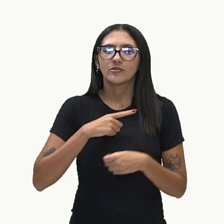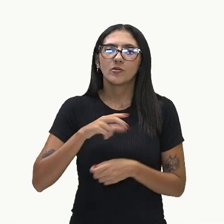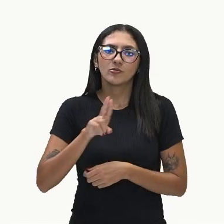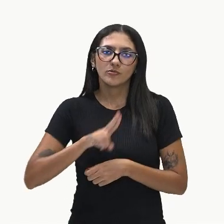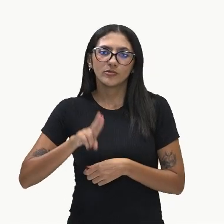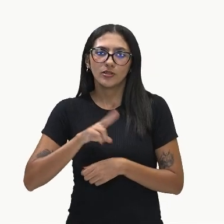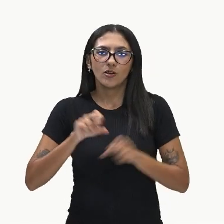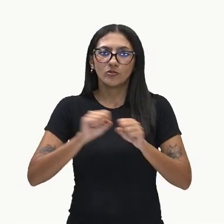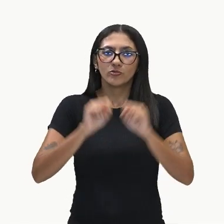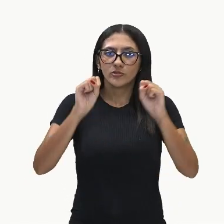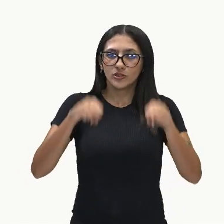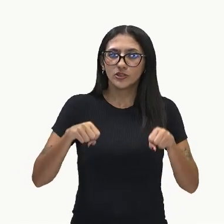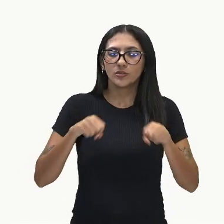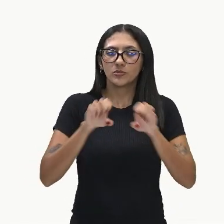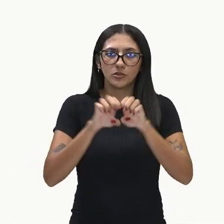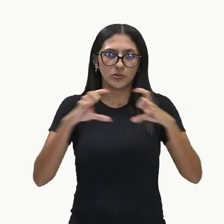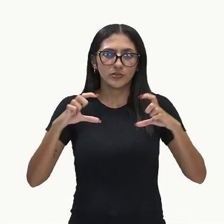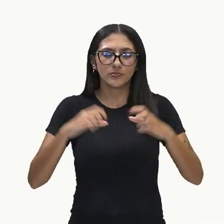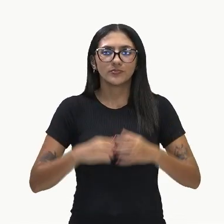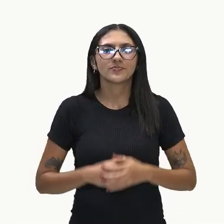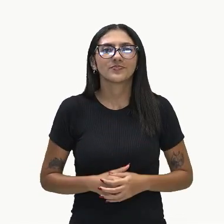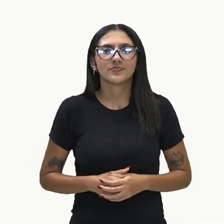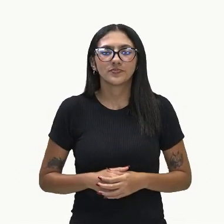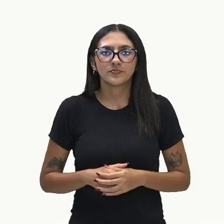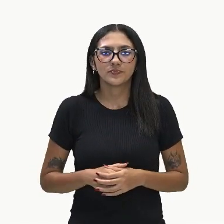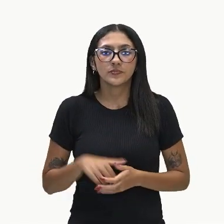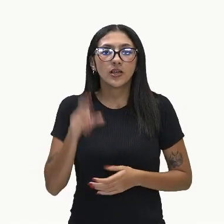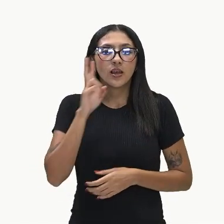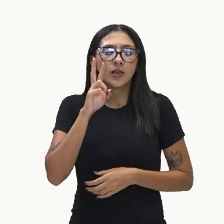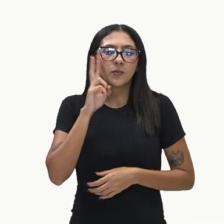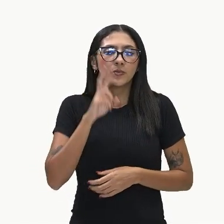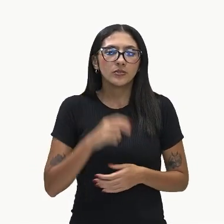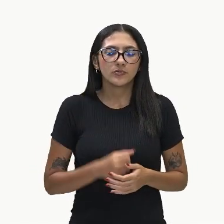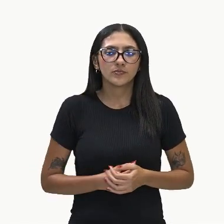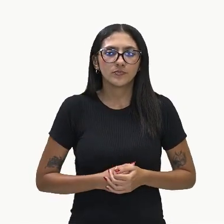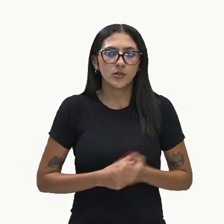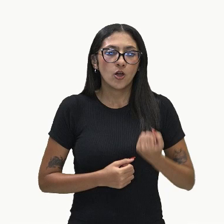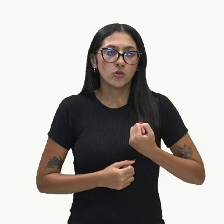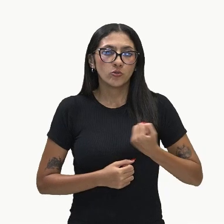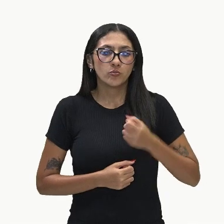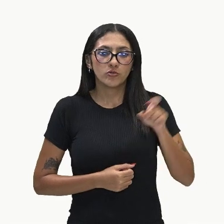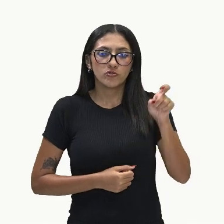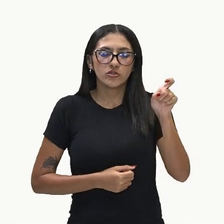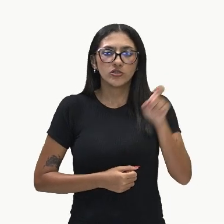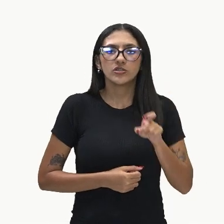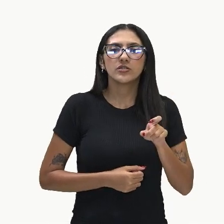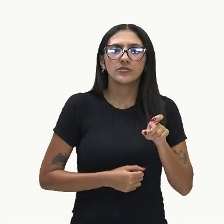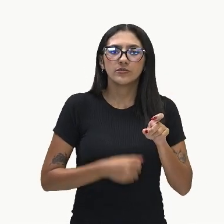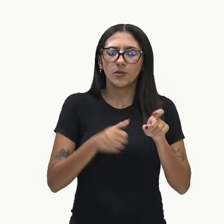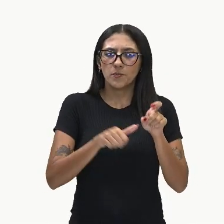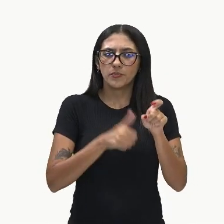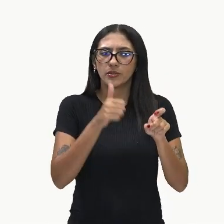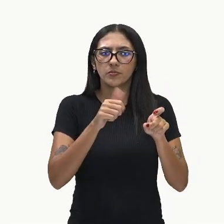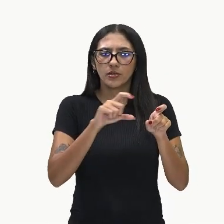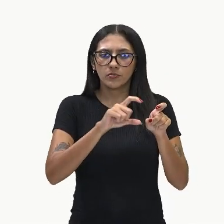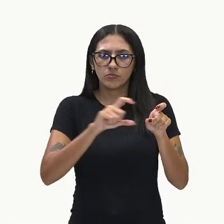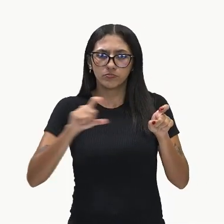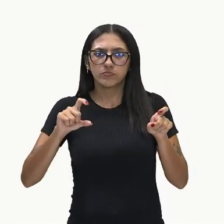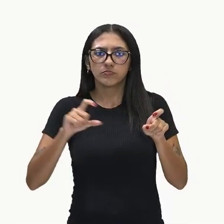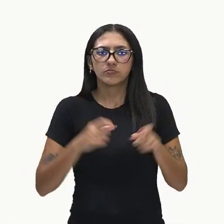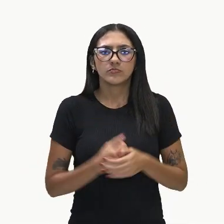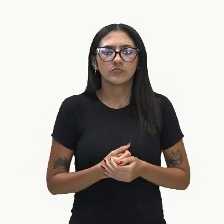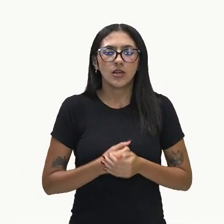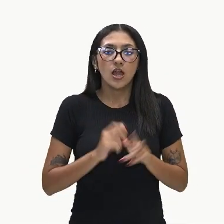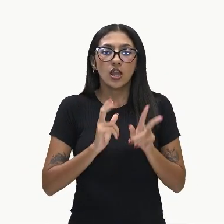resolução de sistemas de equações. Lembrando que o valor de x, para mim, a primeira equação, né, será o mesmo valor